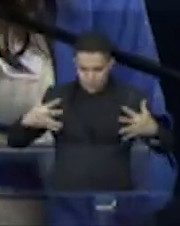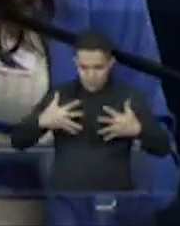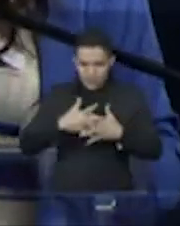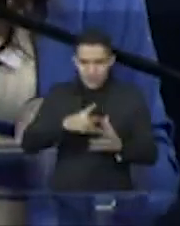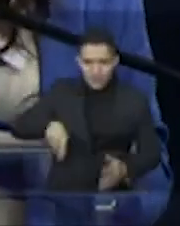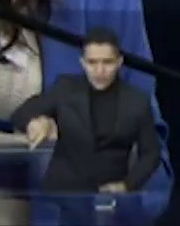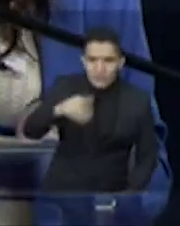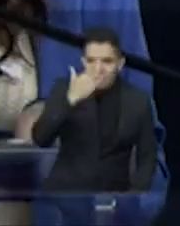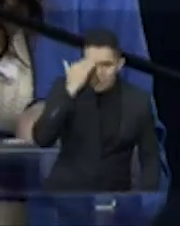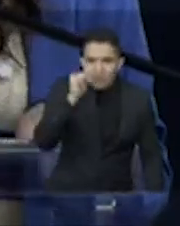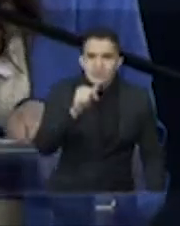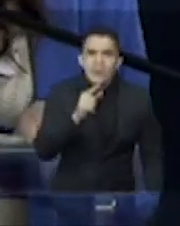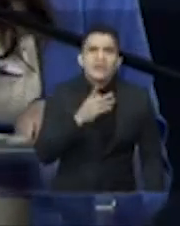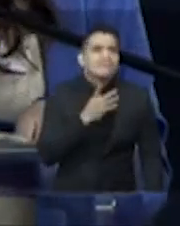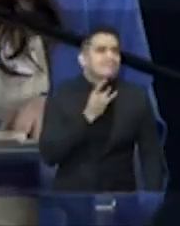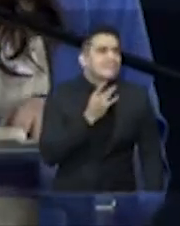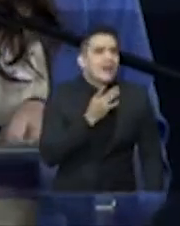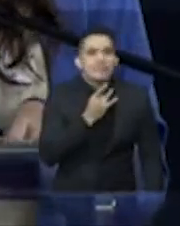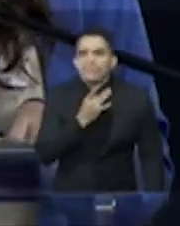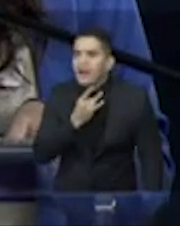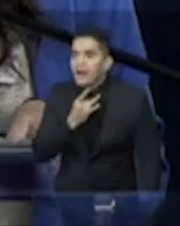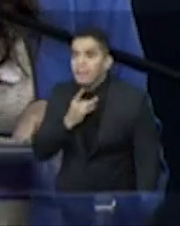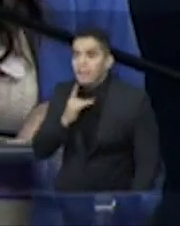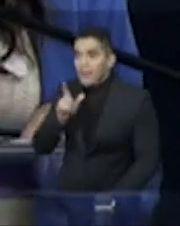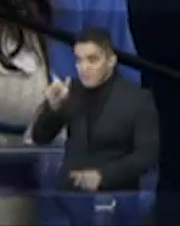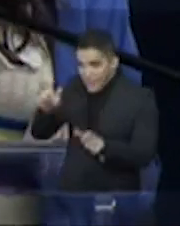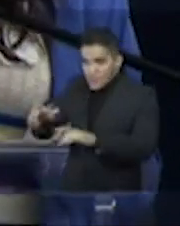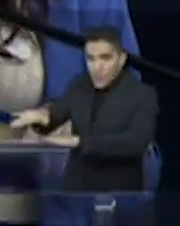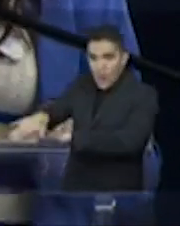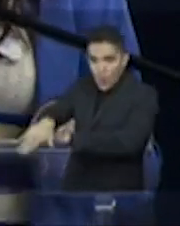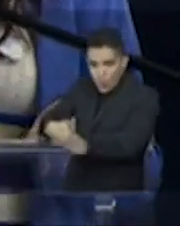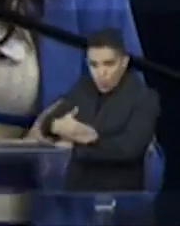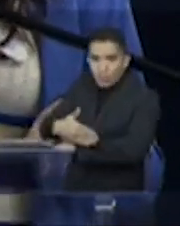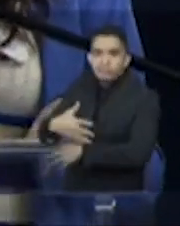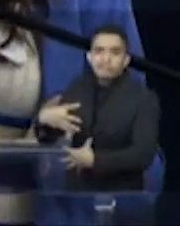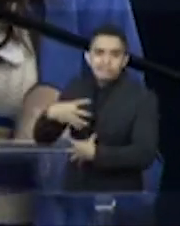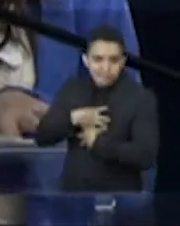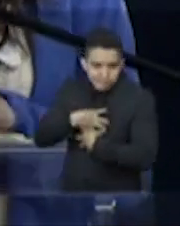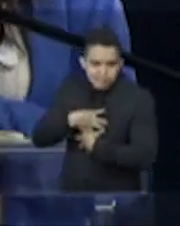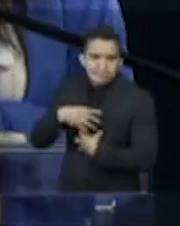mas na rua a escassez é um princípio e a crise hídrica é diária.